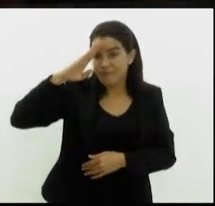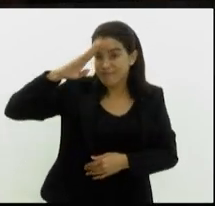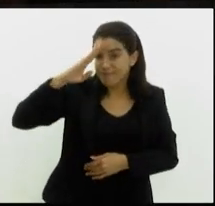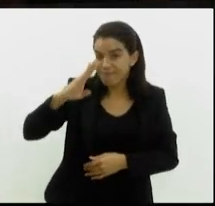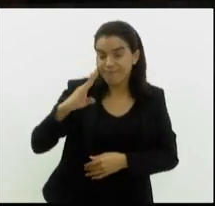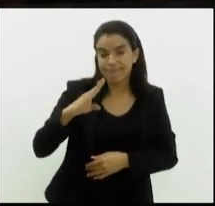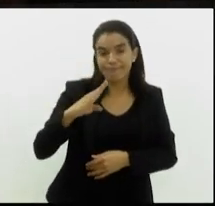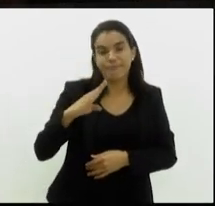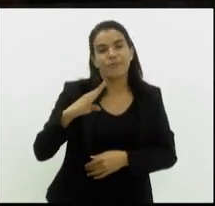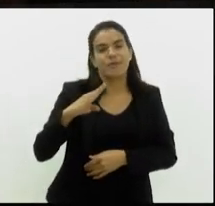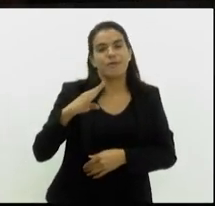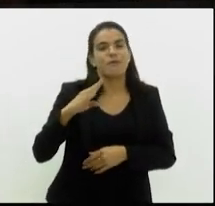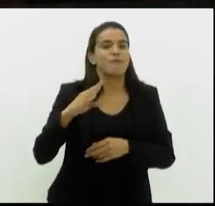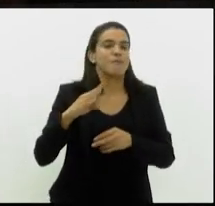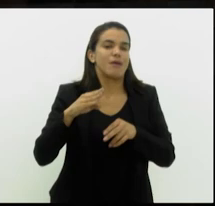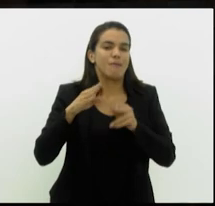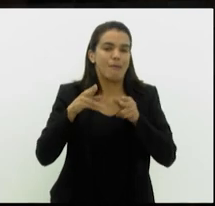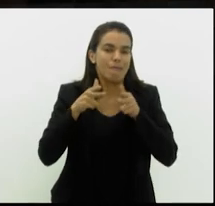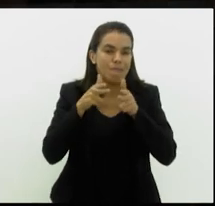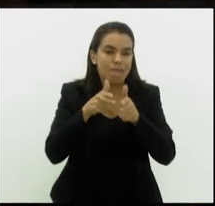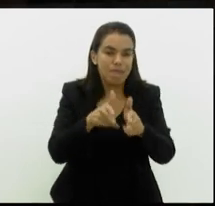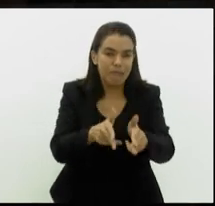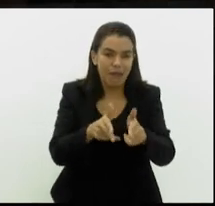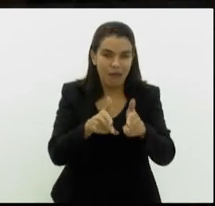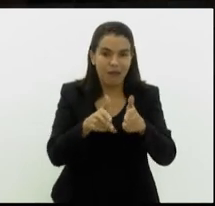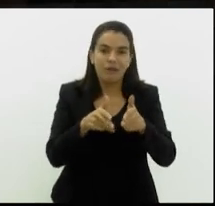principalmente o ferroviário e o metroviário,